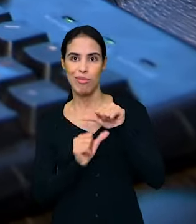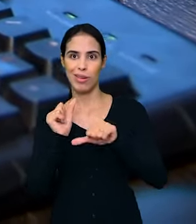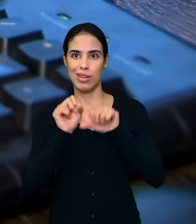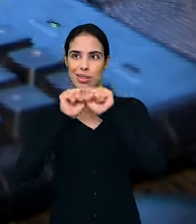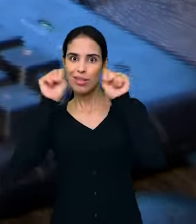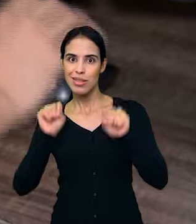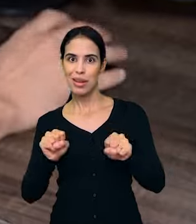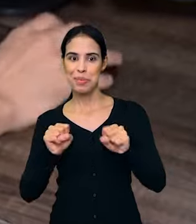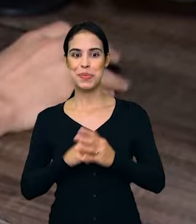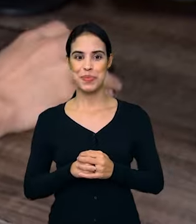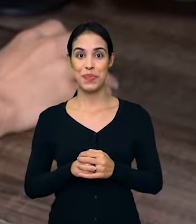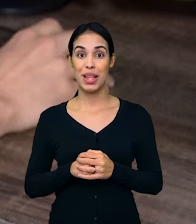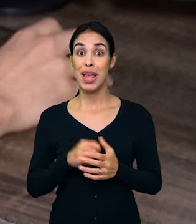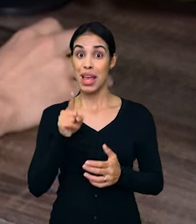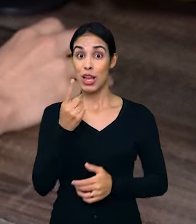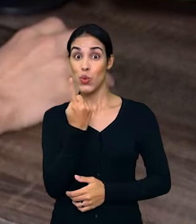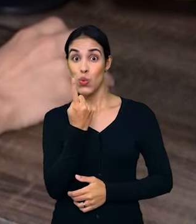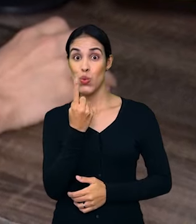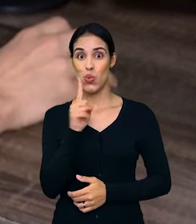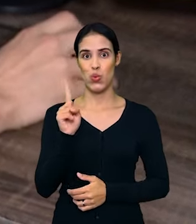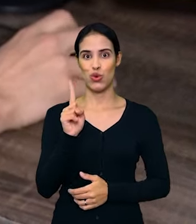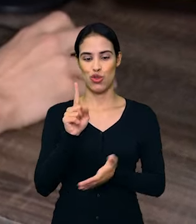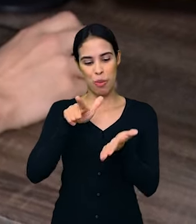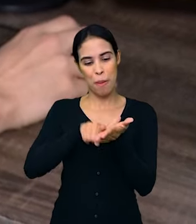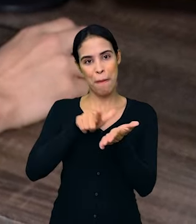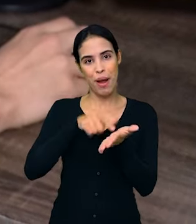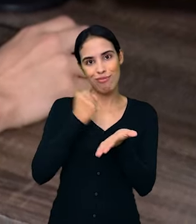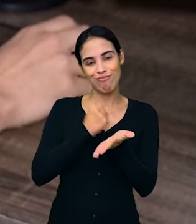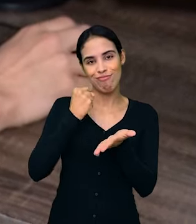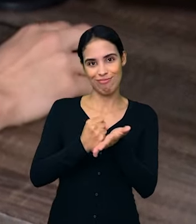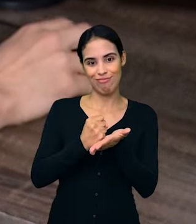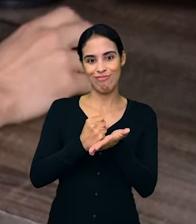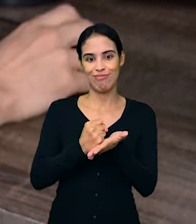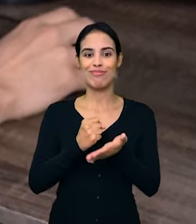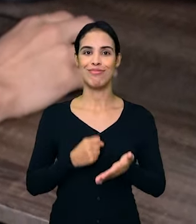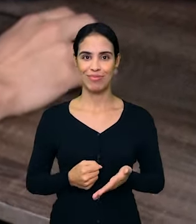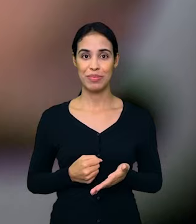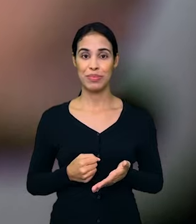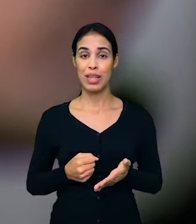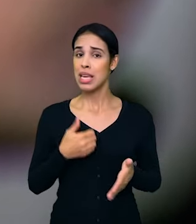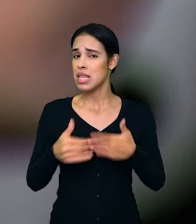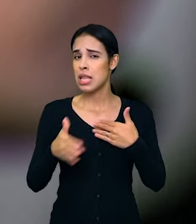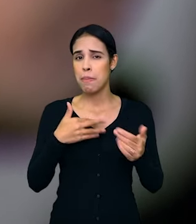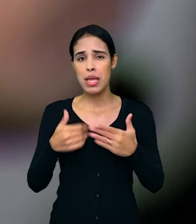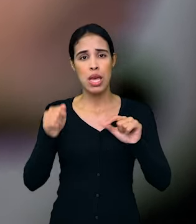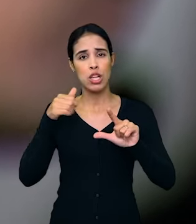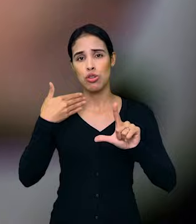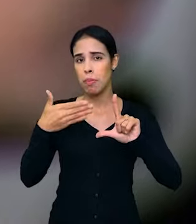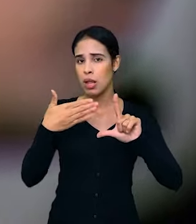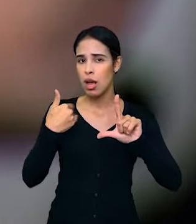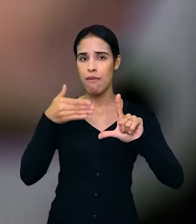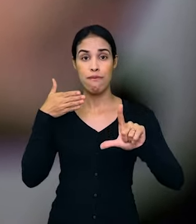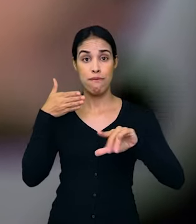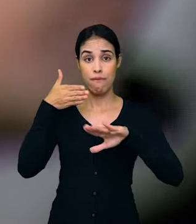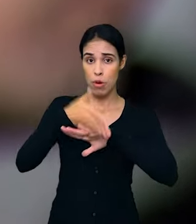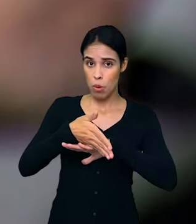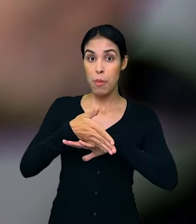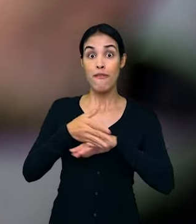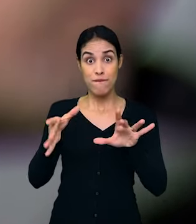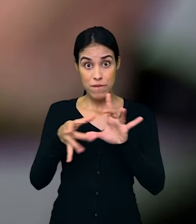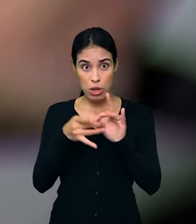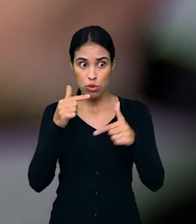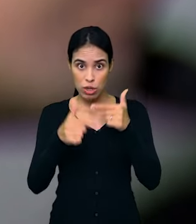sido iniciada. Foi um dos últimos a conseguir a versão física. Independentemente do papel ou da plataforma em que o vínculo com a